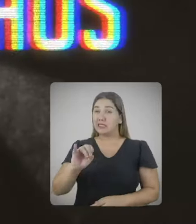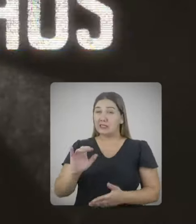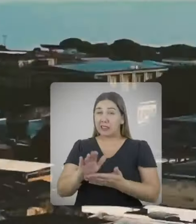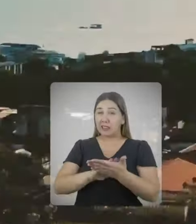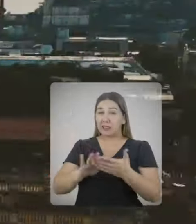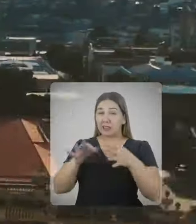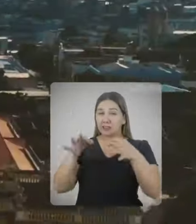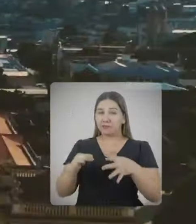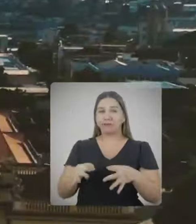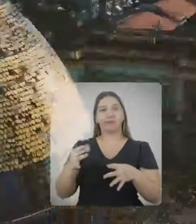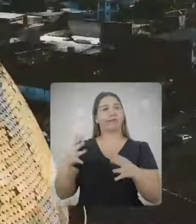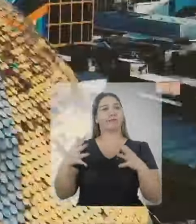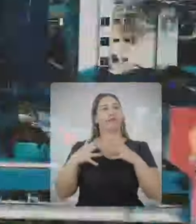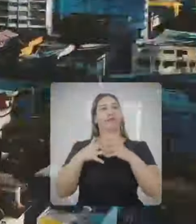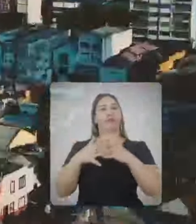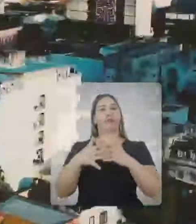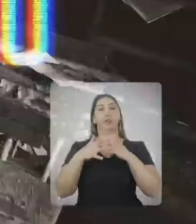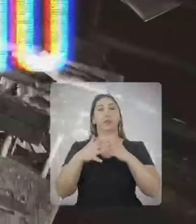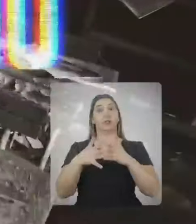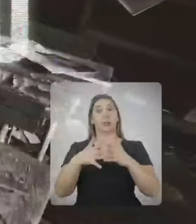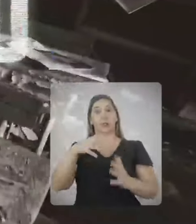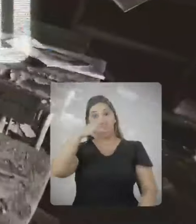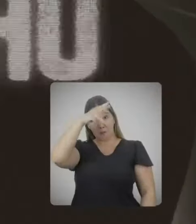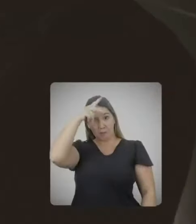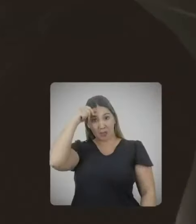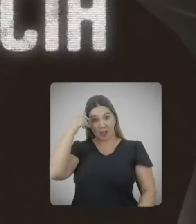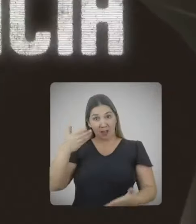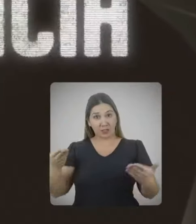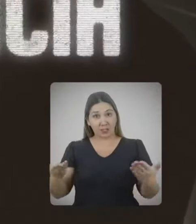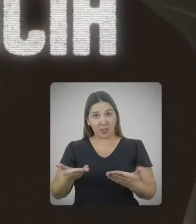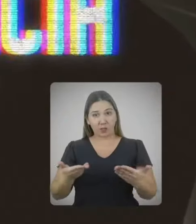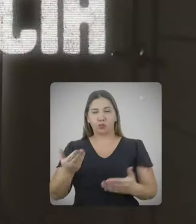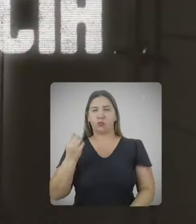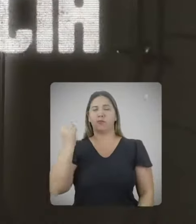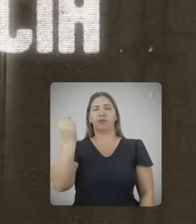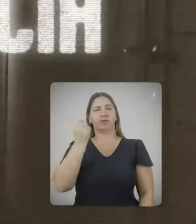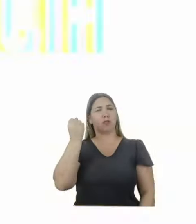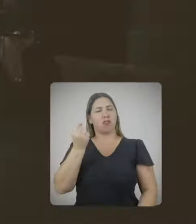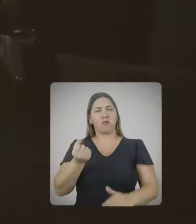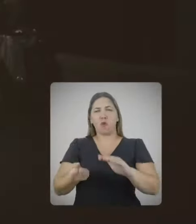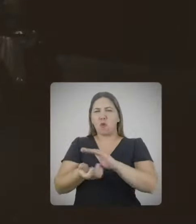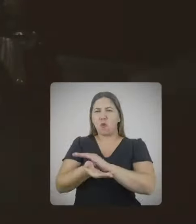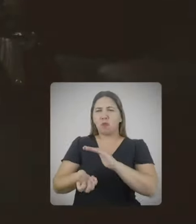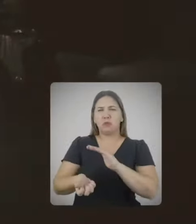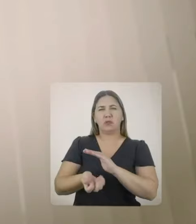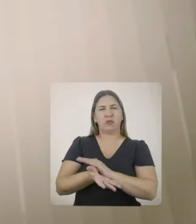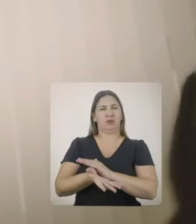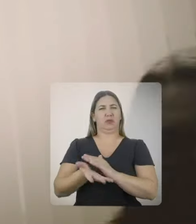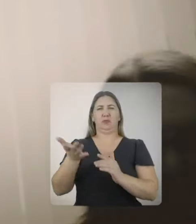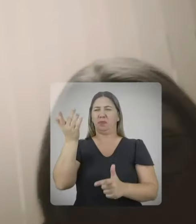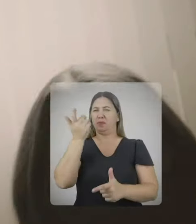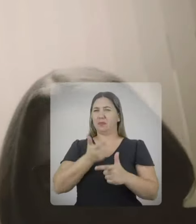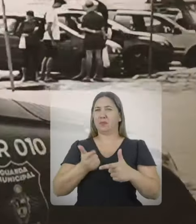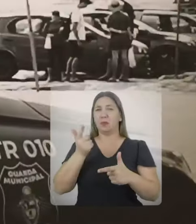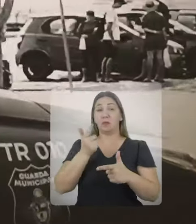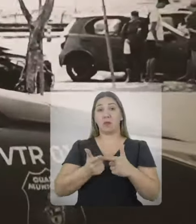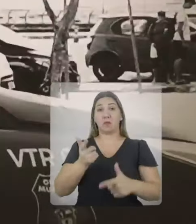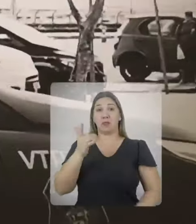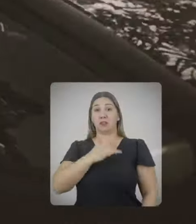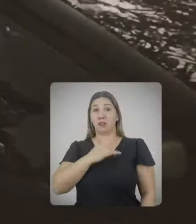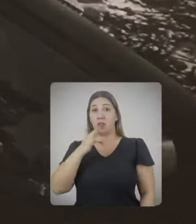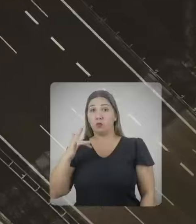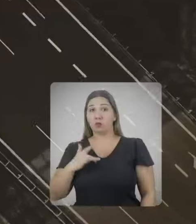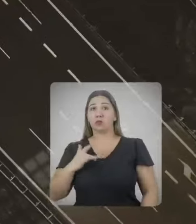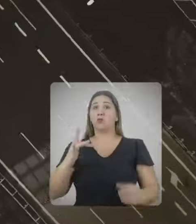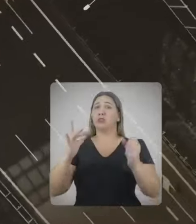no caos. Manaus enfrenta uma grave situação com corrupção e incompetência. Isso traz sofrimento na saúde,